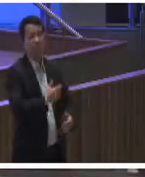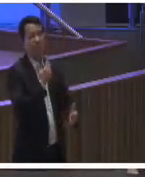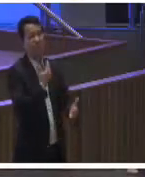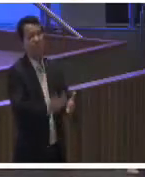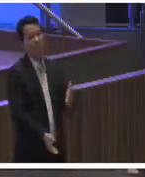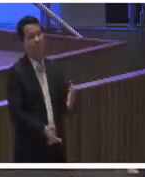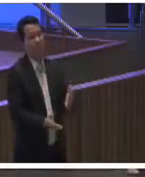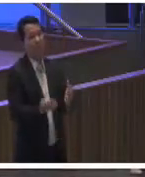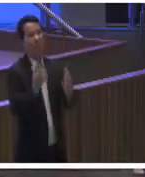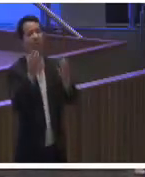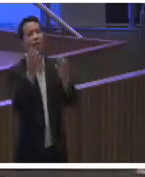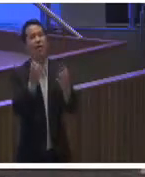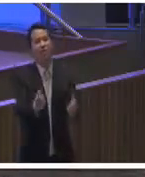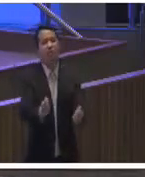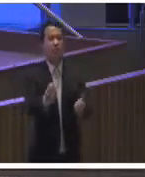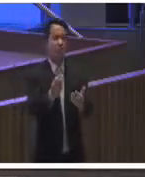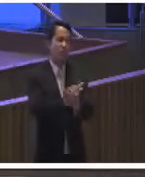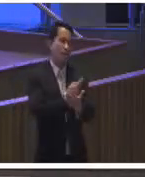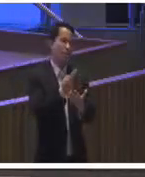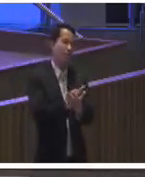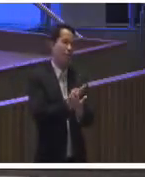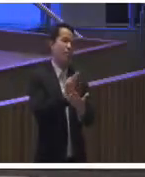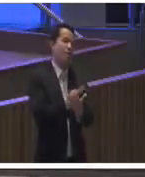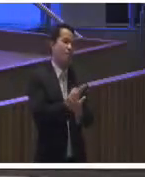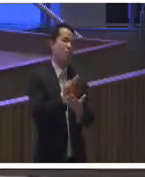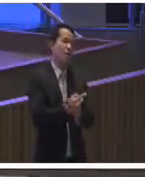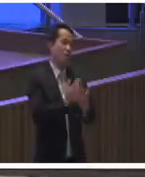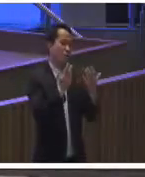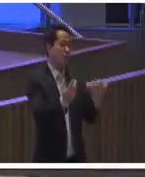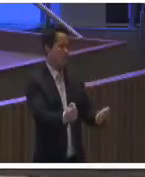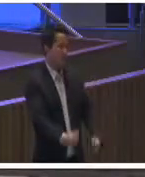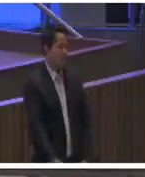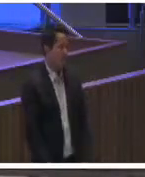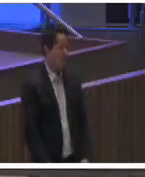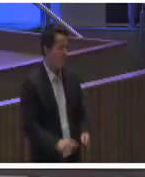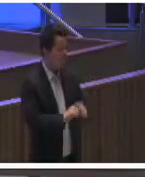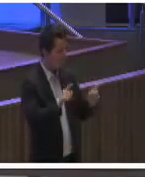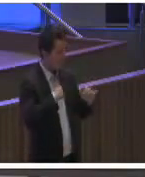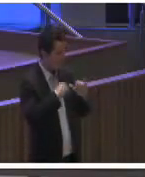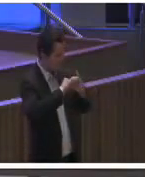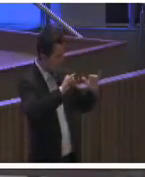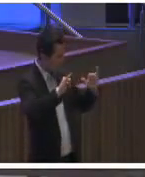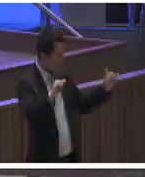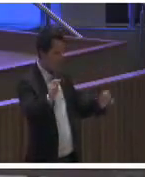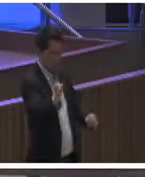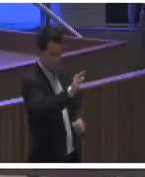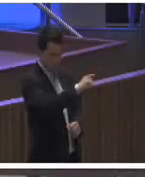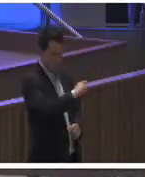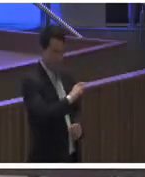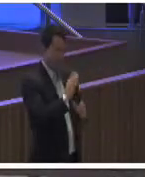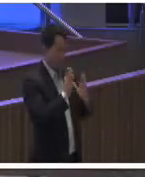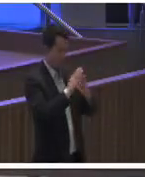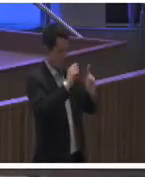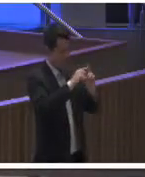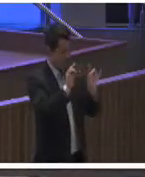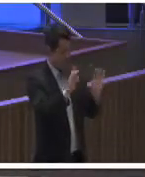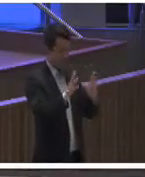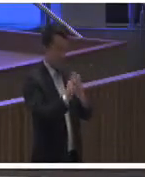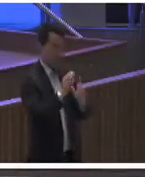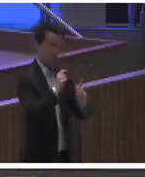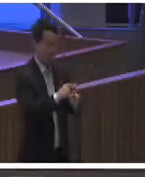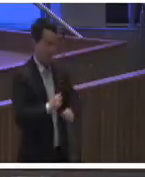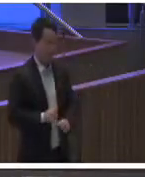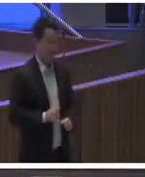vida. Isso não acontece só na nossa igreja, isso acontece na nossa casa, gente. Por que